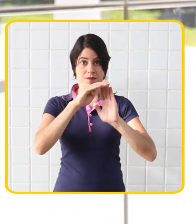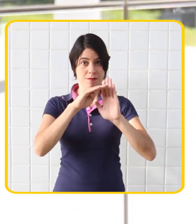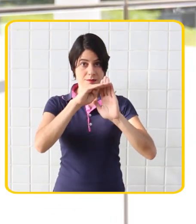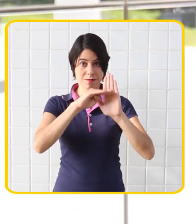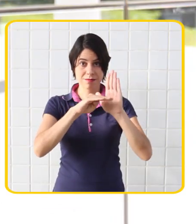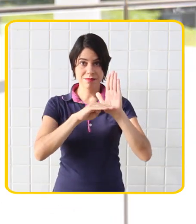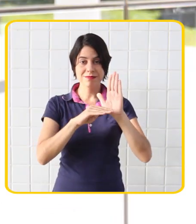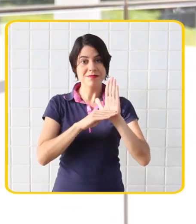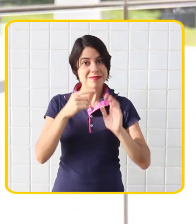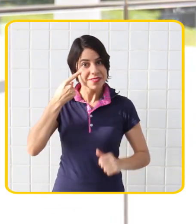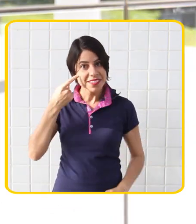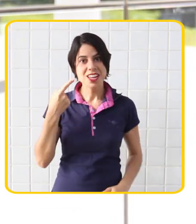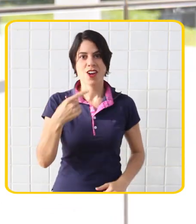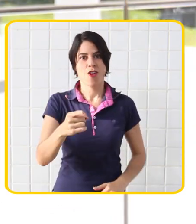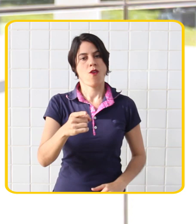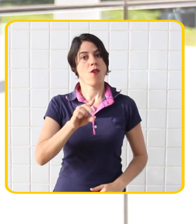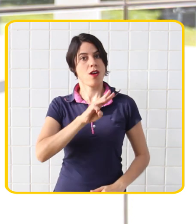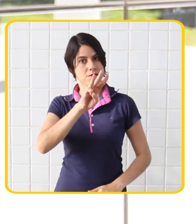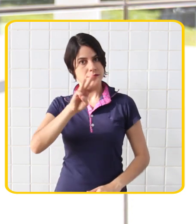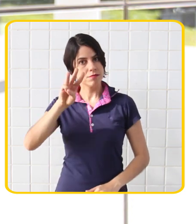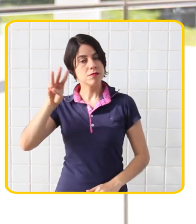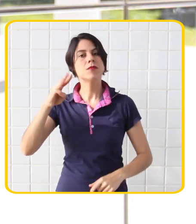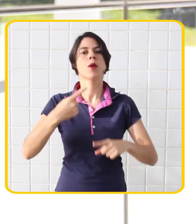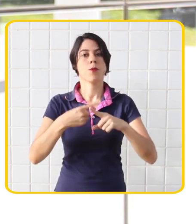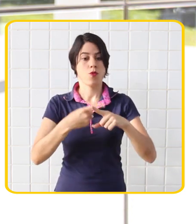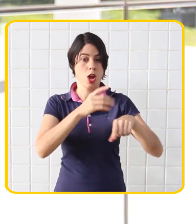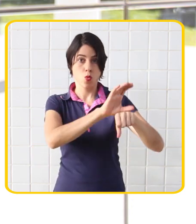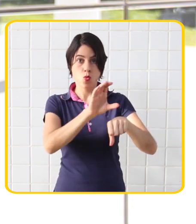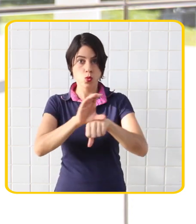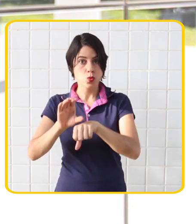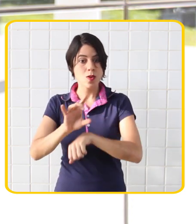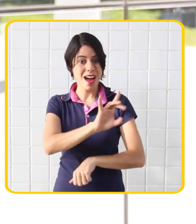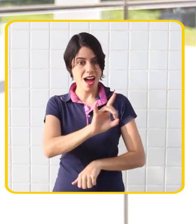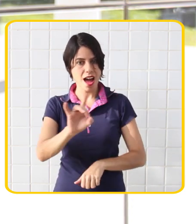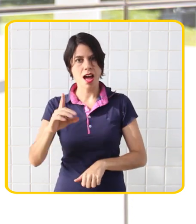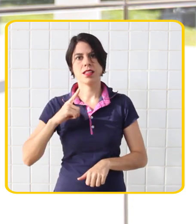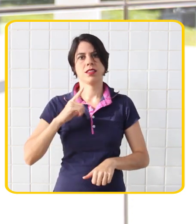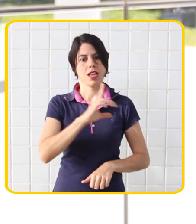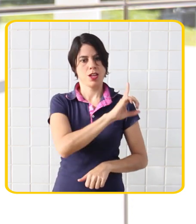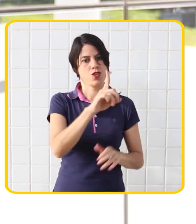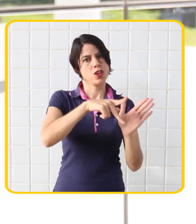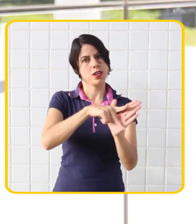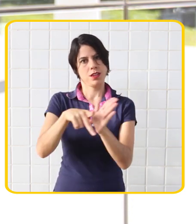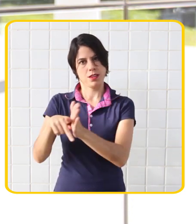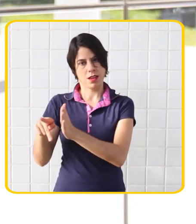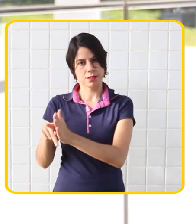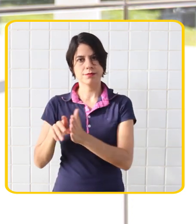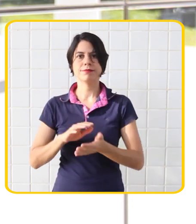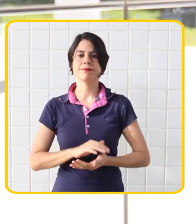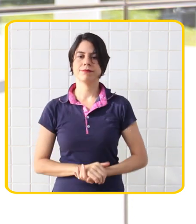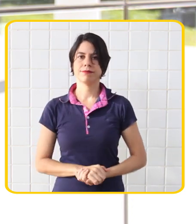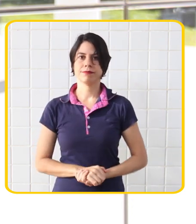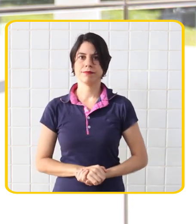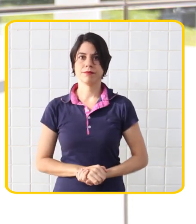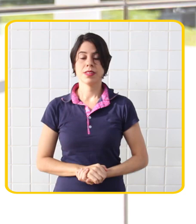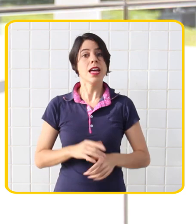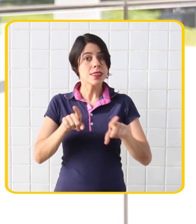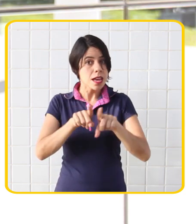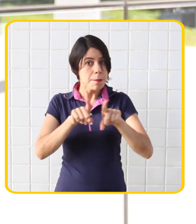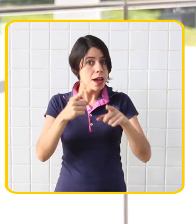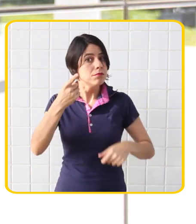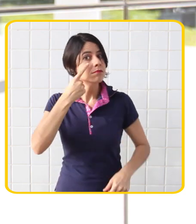Confira o cronograma na nossa página, pois cada curso tem uma data específica para a matrícula. Fique atento também ao seu perfil